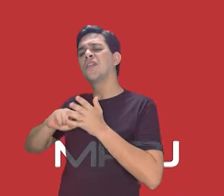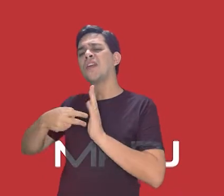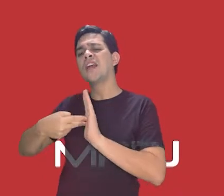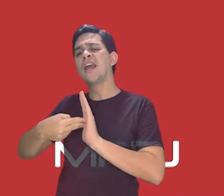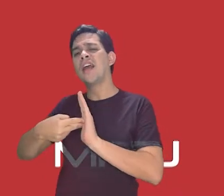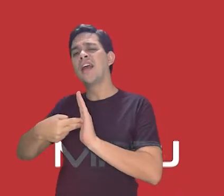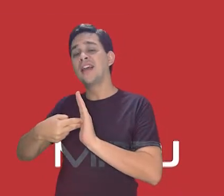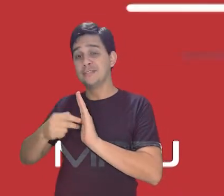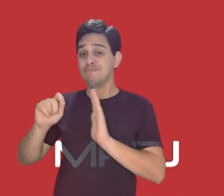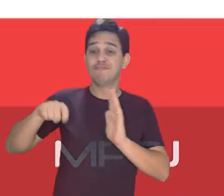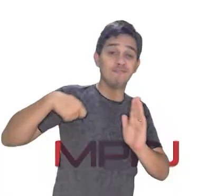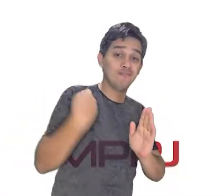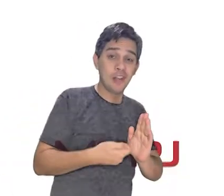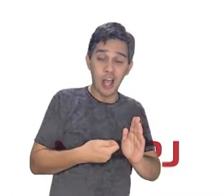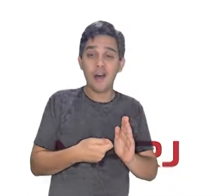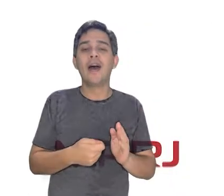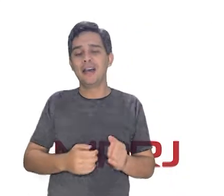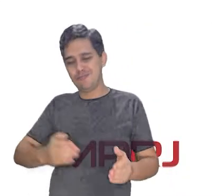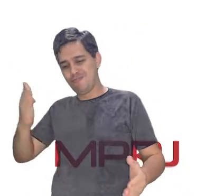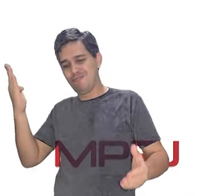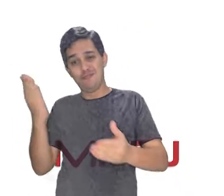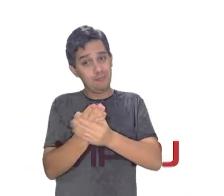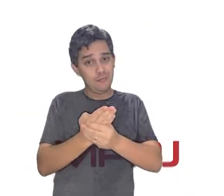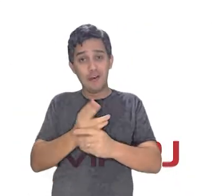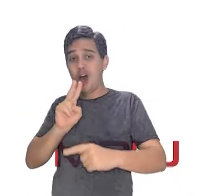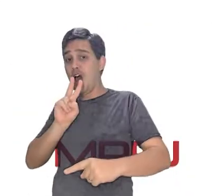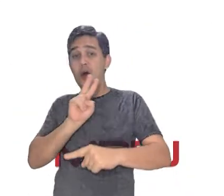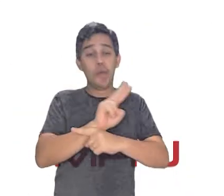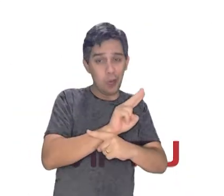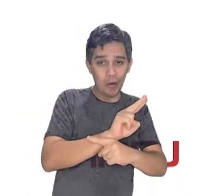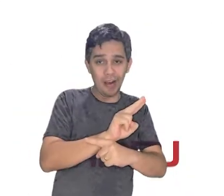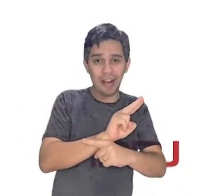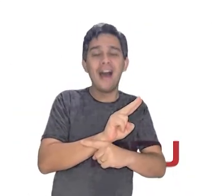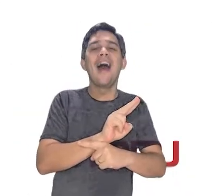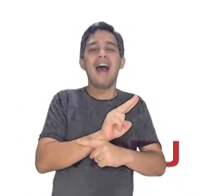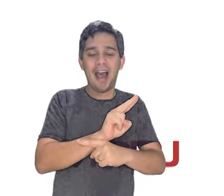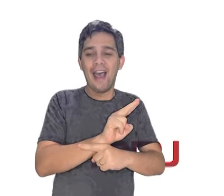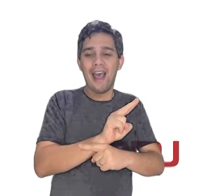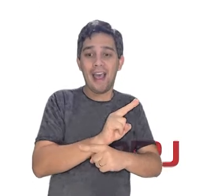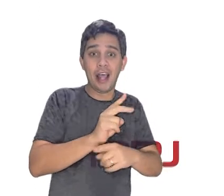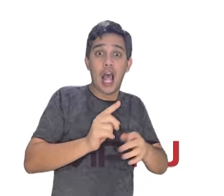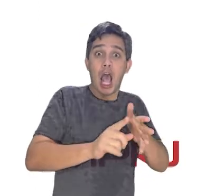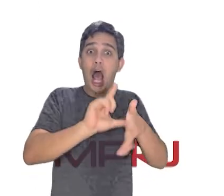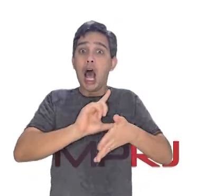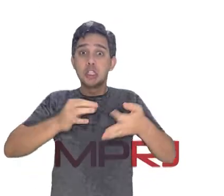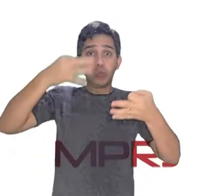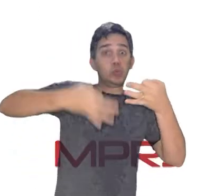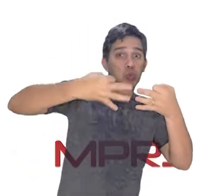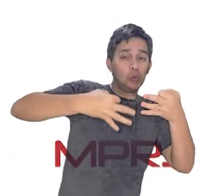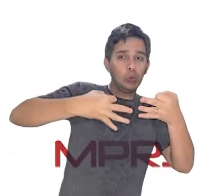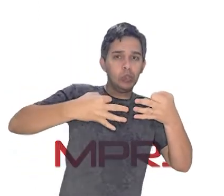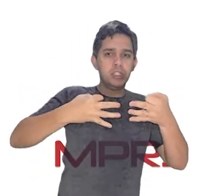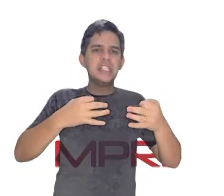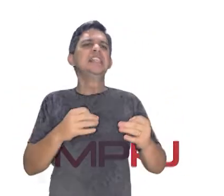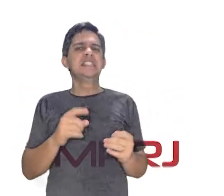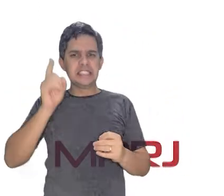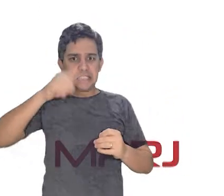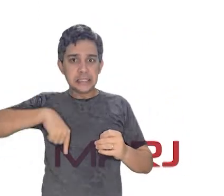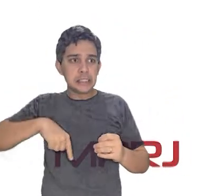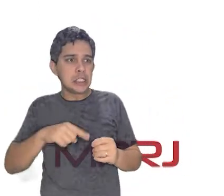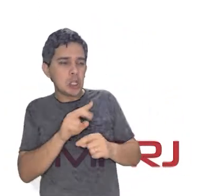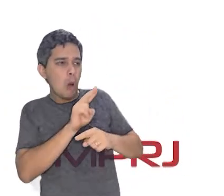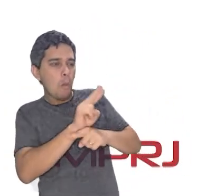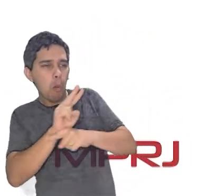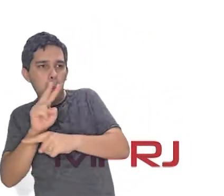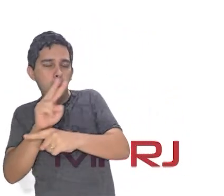Liminar. Você sabe o que significa? Liminar é a decisão judicial provisória que pode ser concedida à pessoa